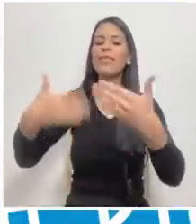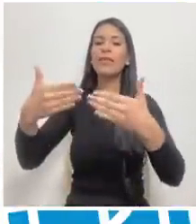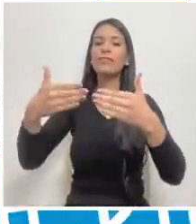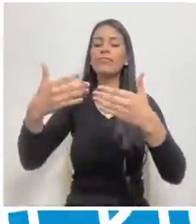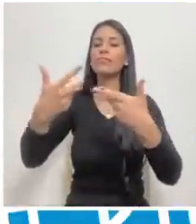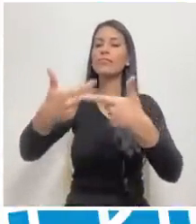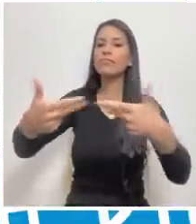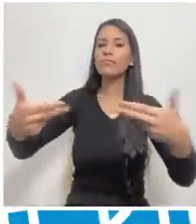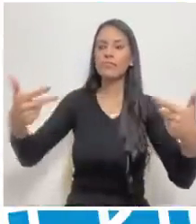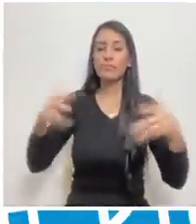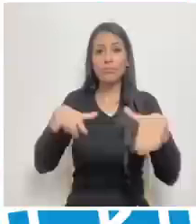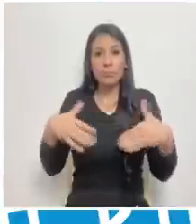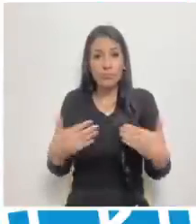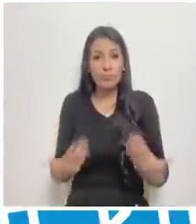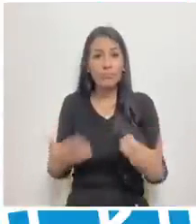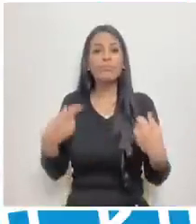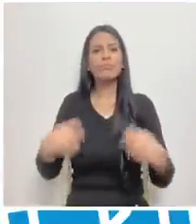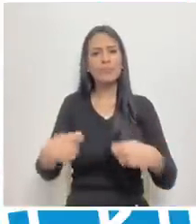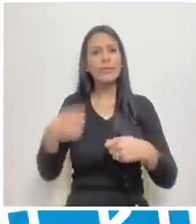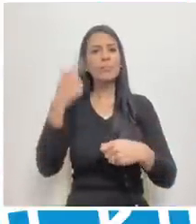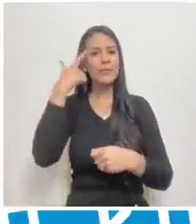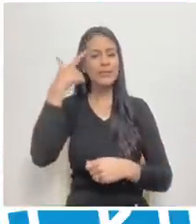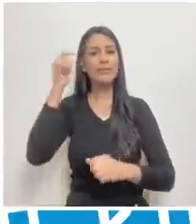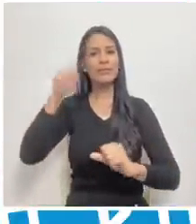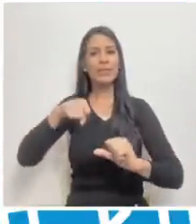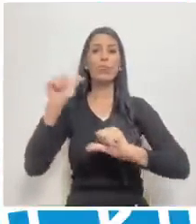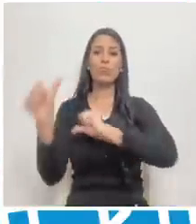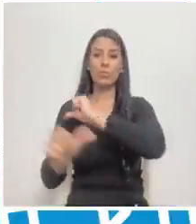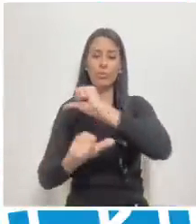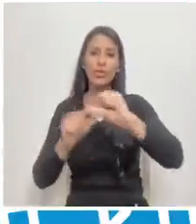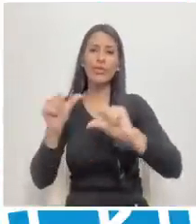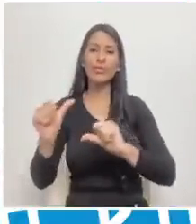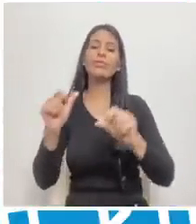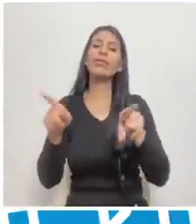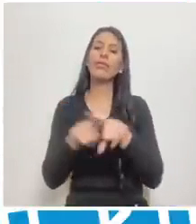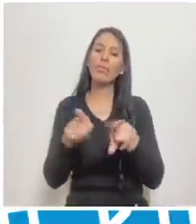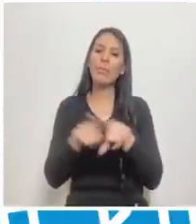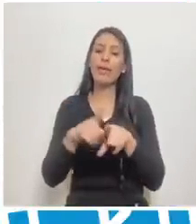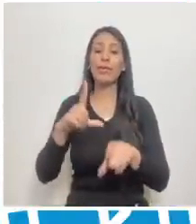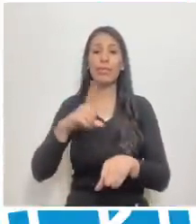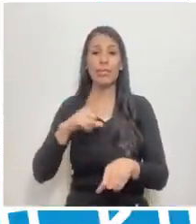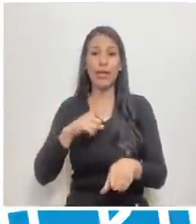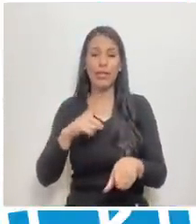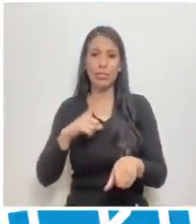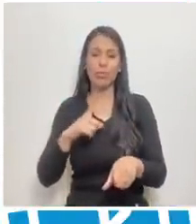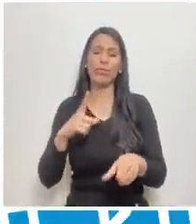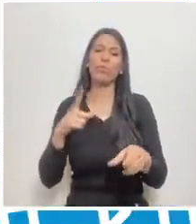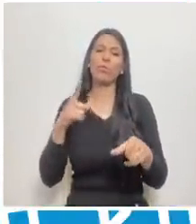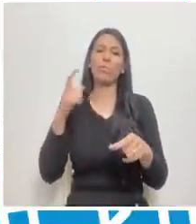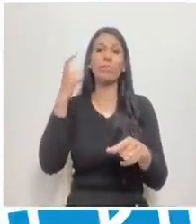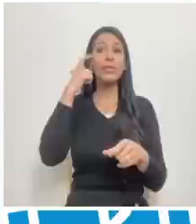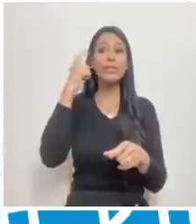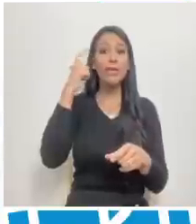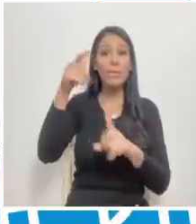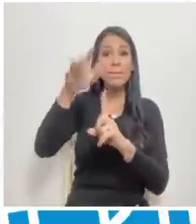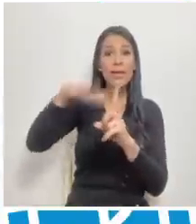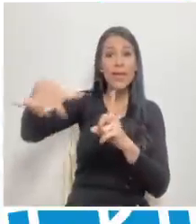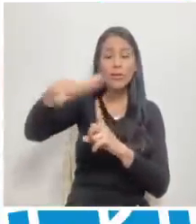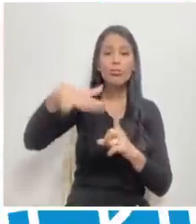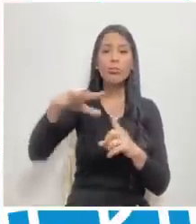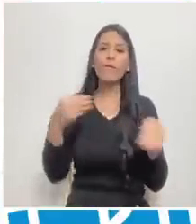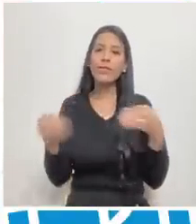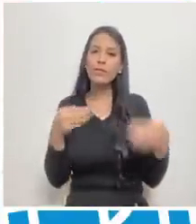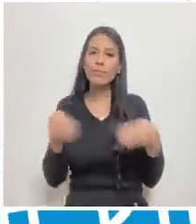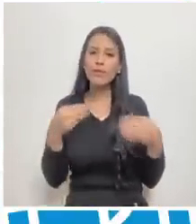levar em consideração essa demanda de flexibilidade intelectual e equilíbrio emocional. Eu